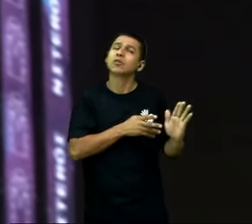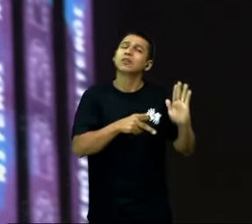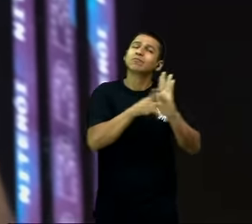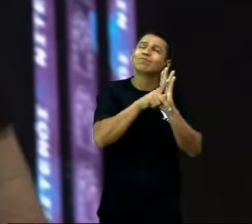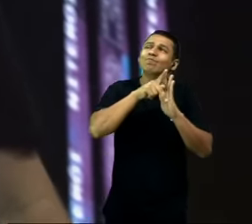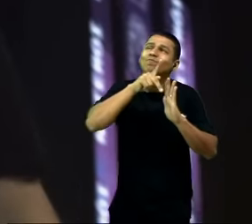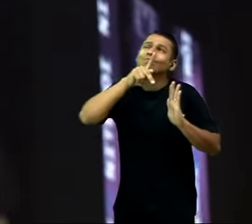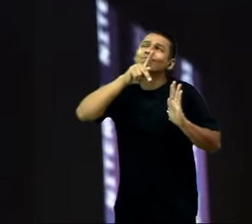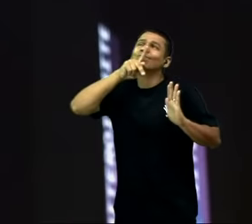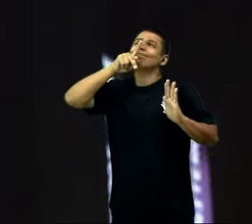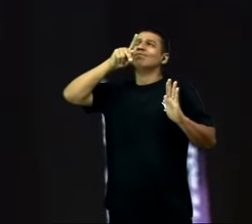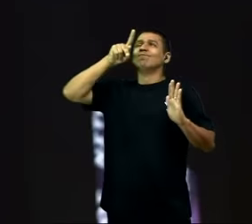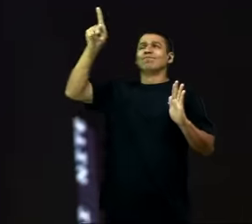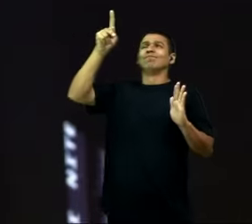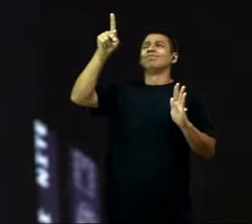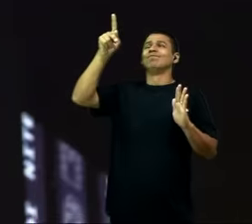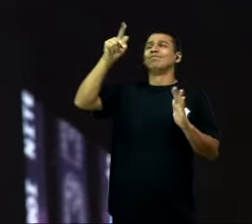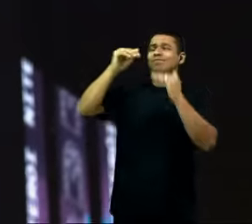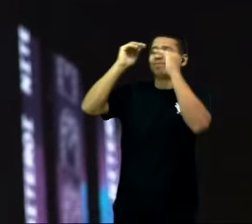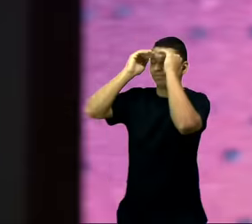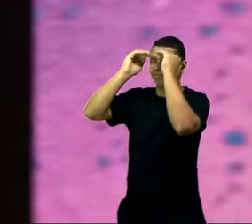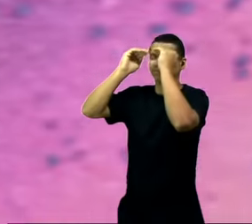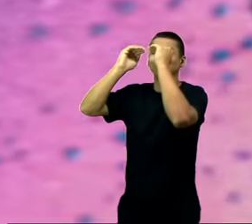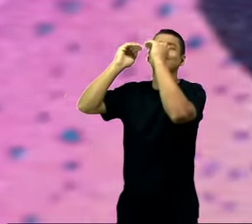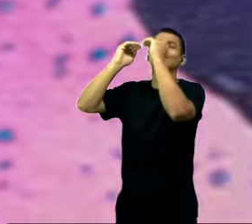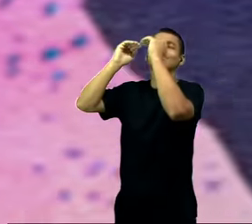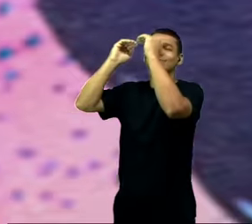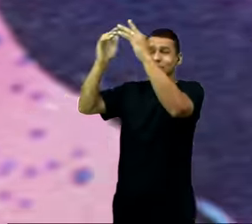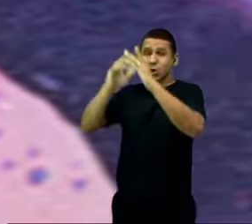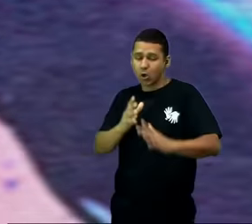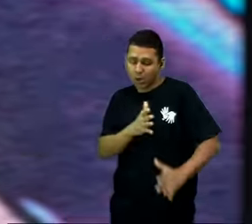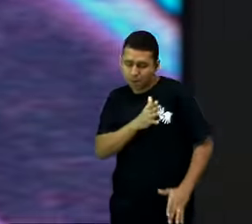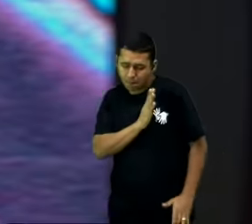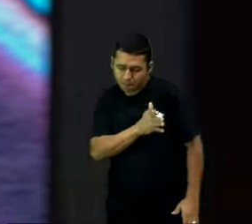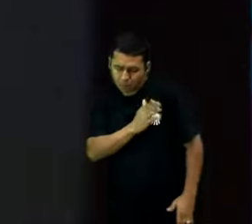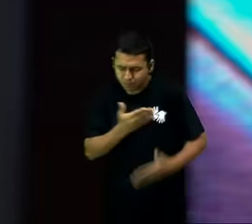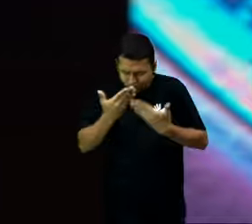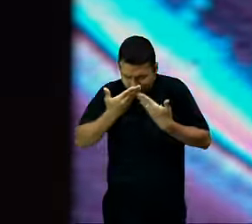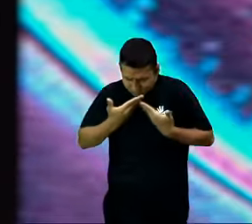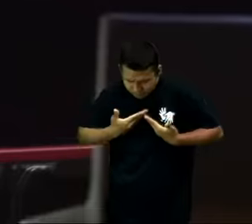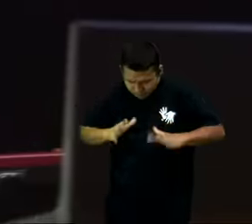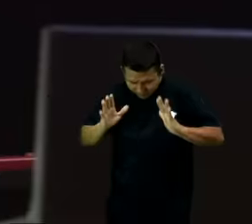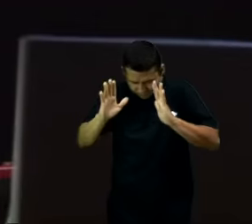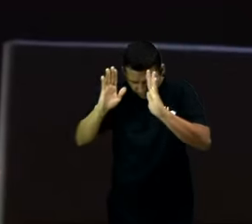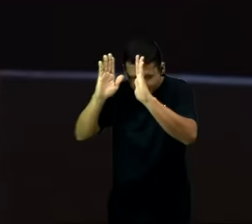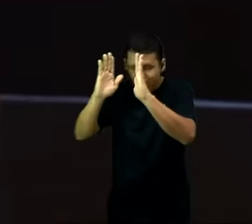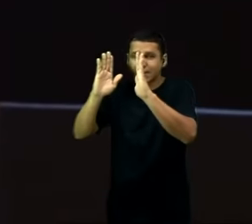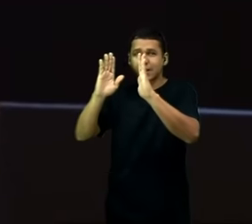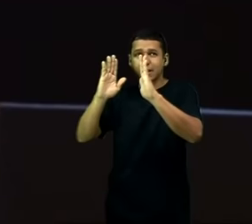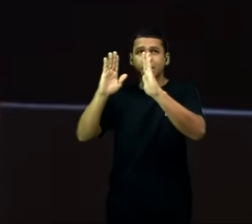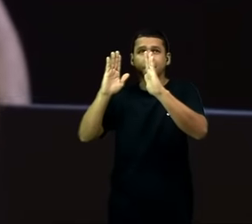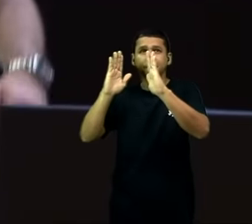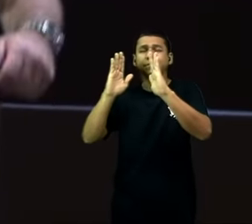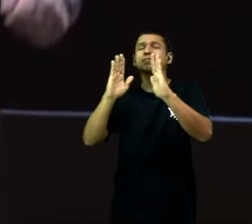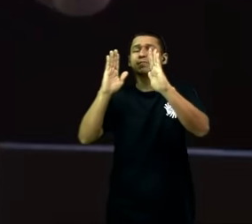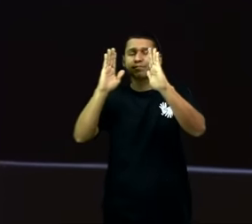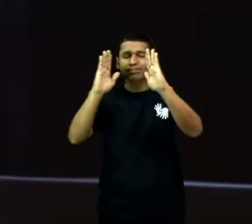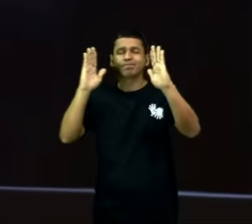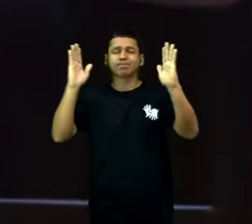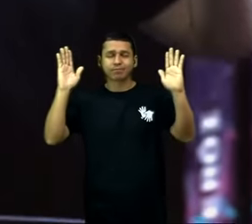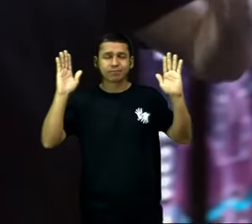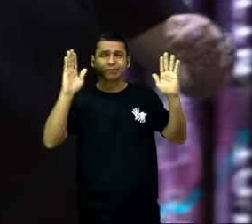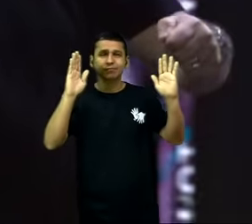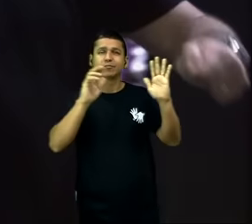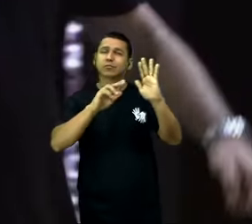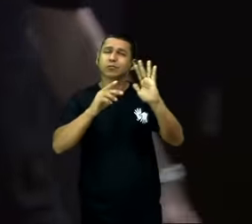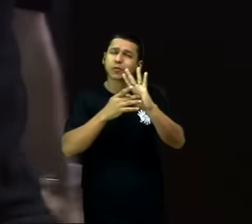ninguém nem as coisas no lugar que é só teu. Só teu, só teu, só teu. Toda carência caia por terra agora em